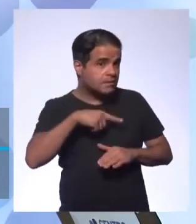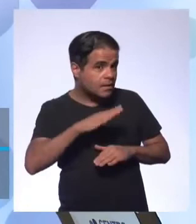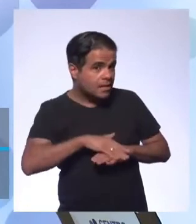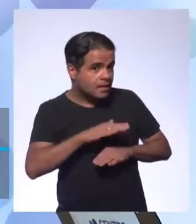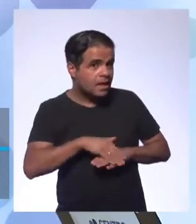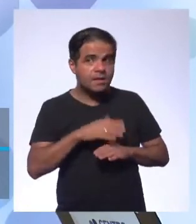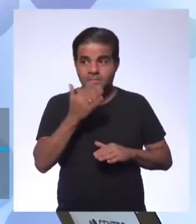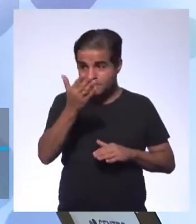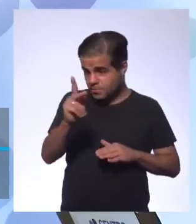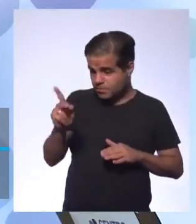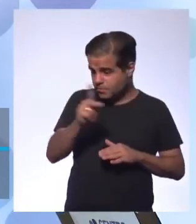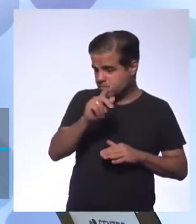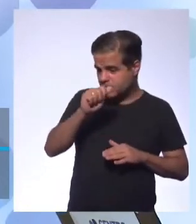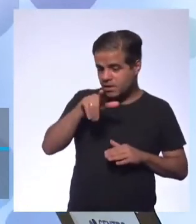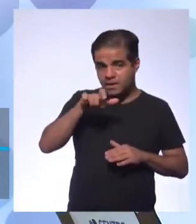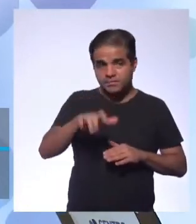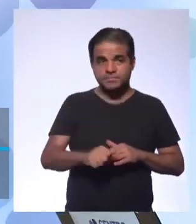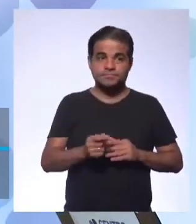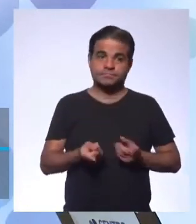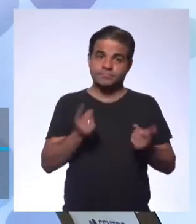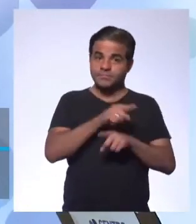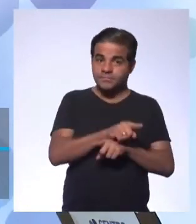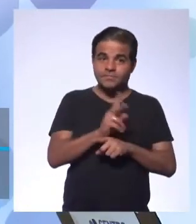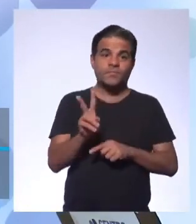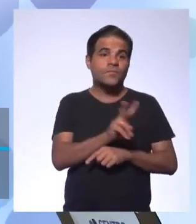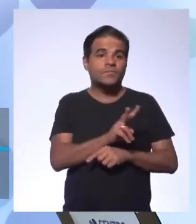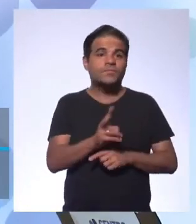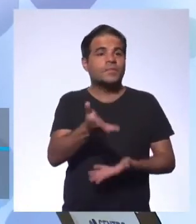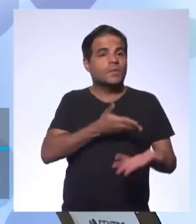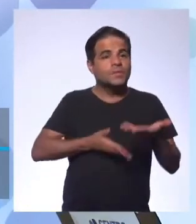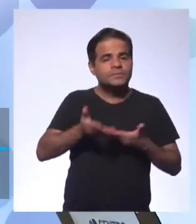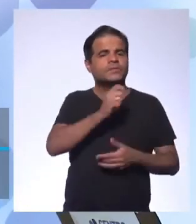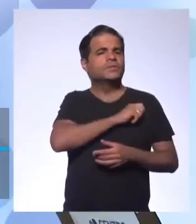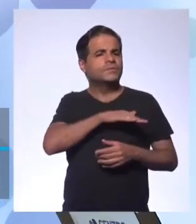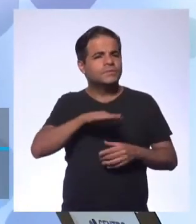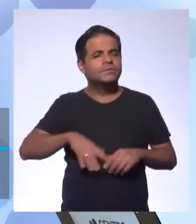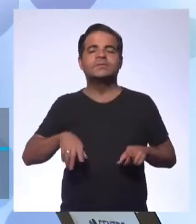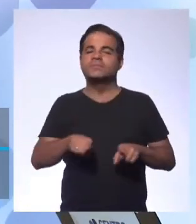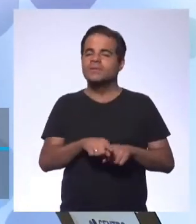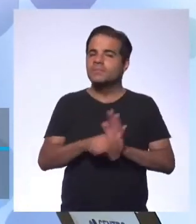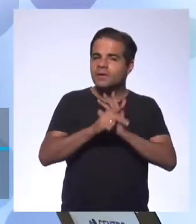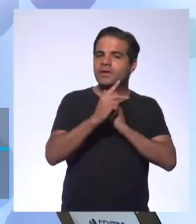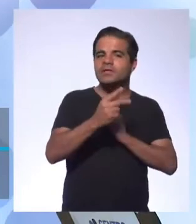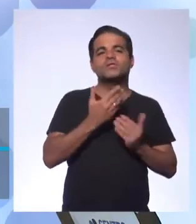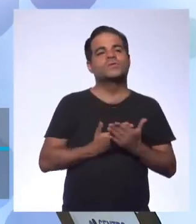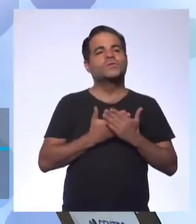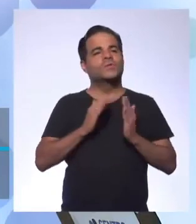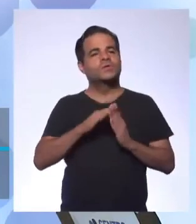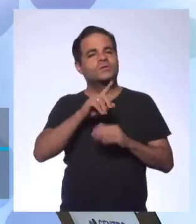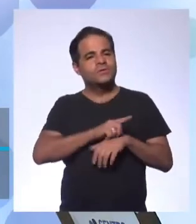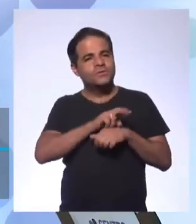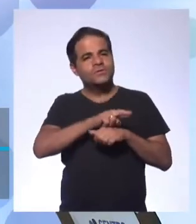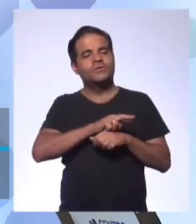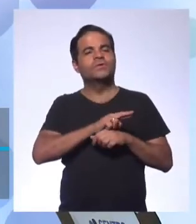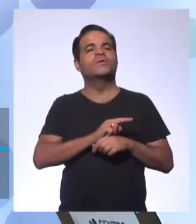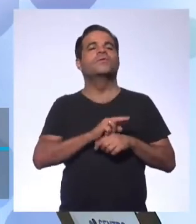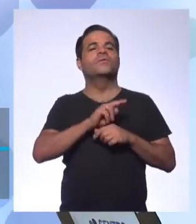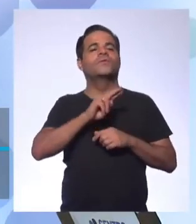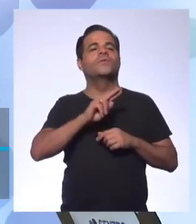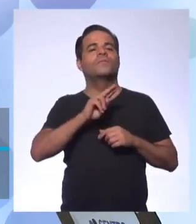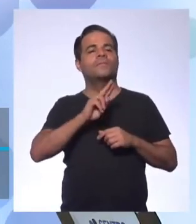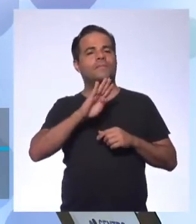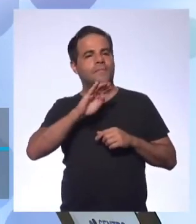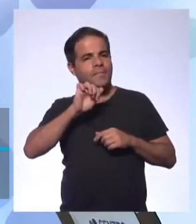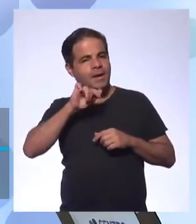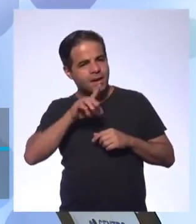aí, professora Alessandra, não somente a Maria, mas também os estudantes aí que fazem parte da escola Dr. Ubaldo Costa